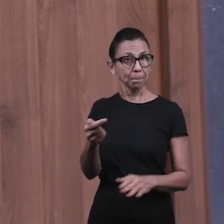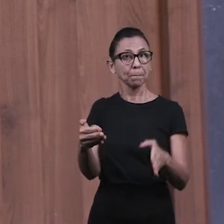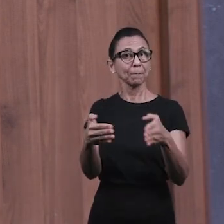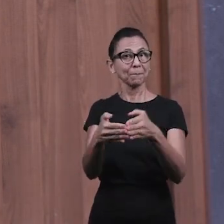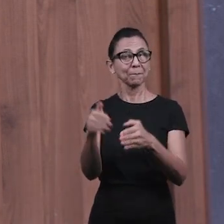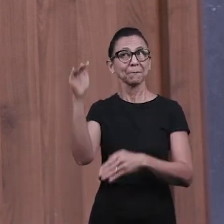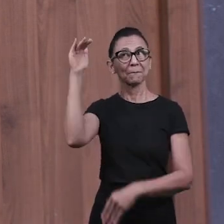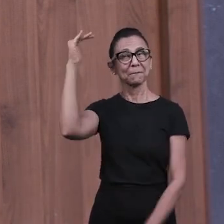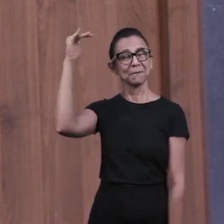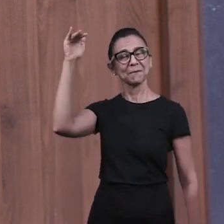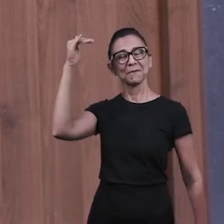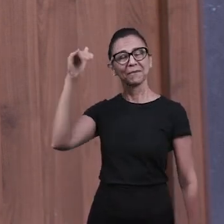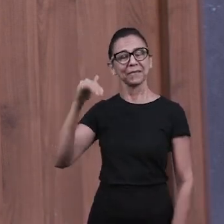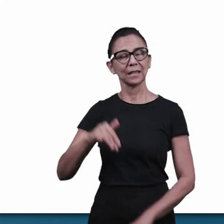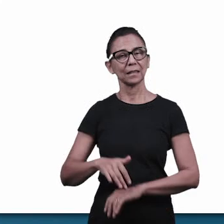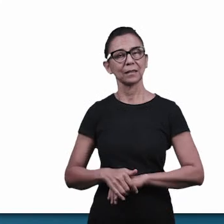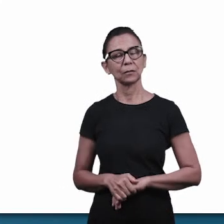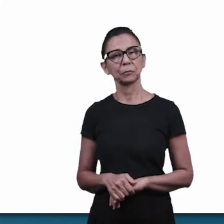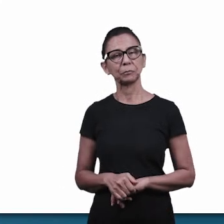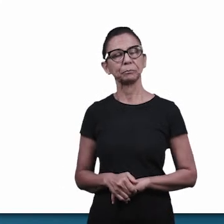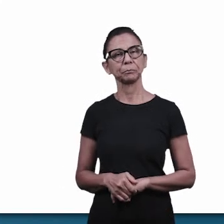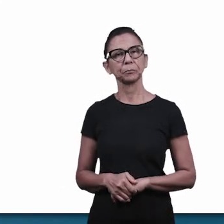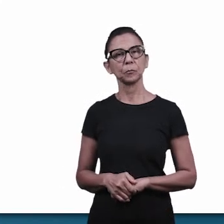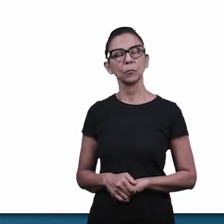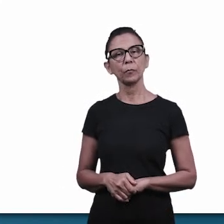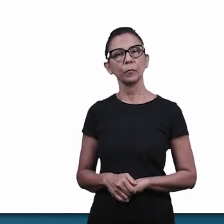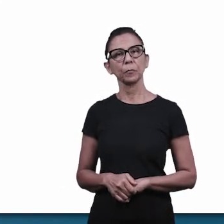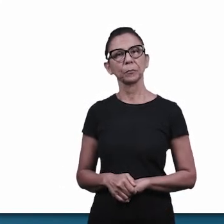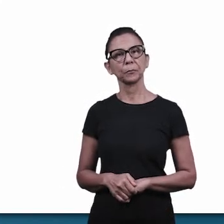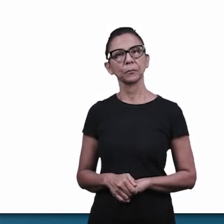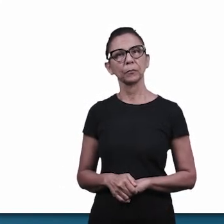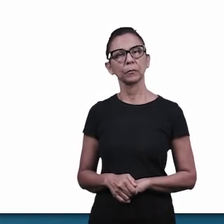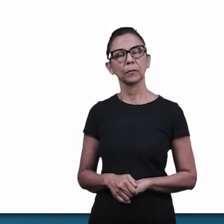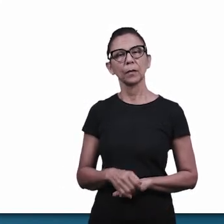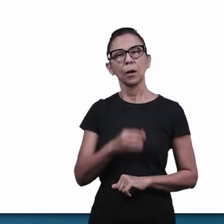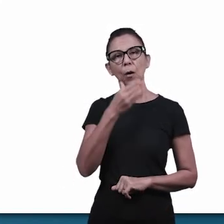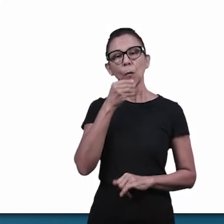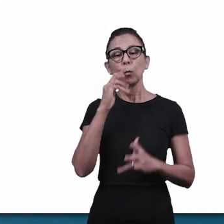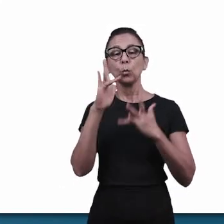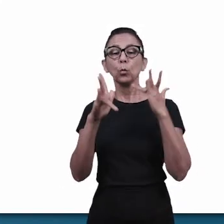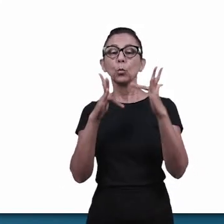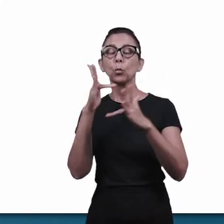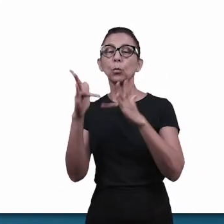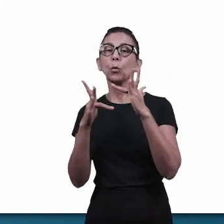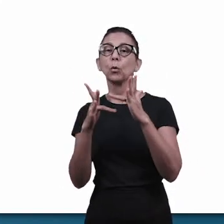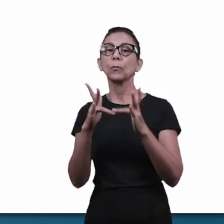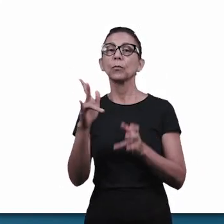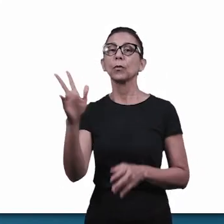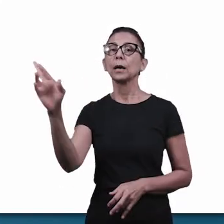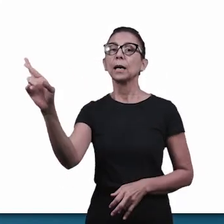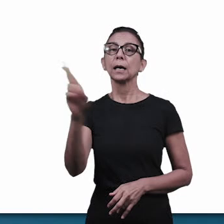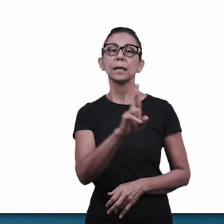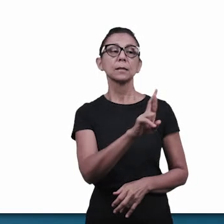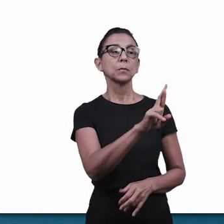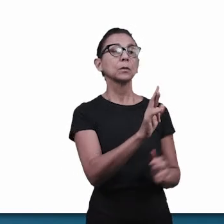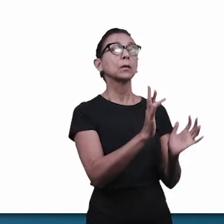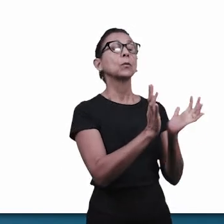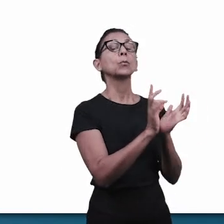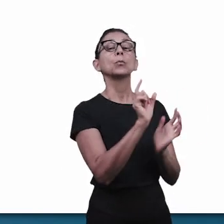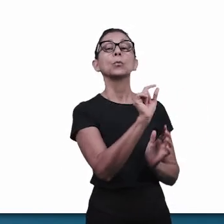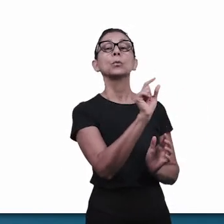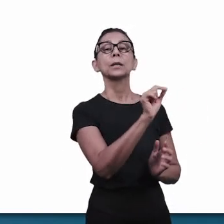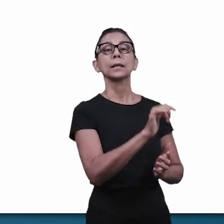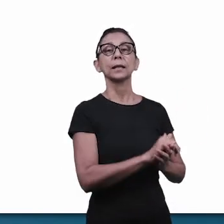também destinada para adultos. E essa pergunta é a seguinte: qual foi a resposta do noivo ao pedido das loucas ou das